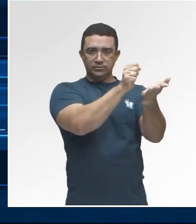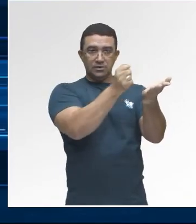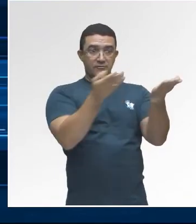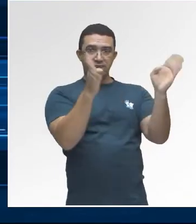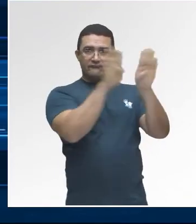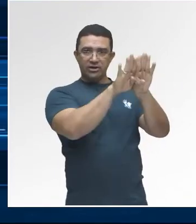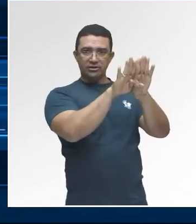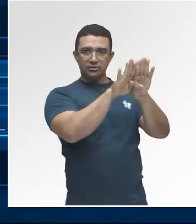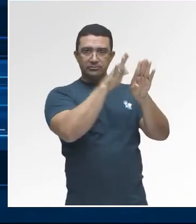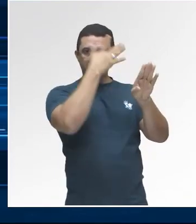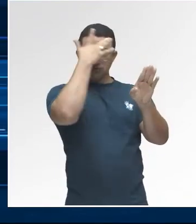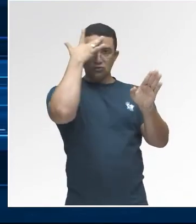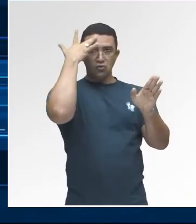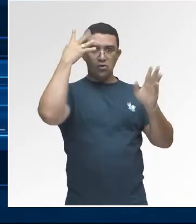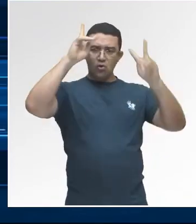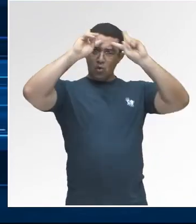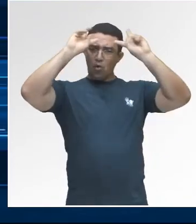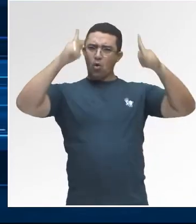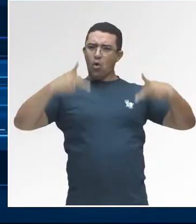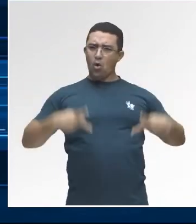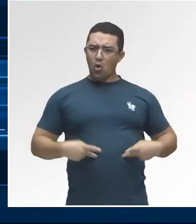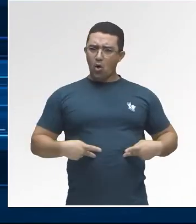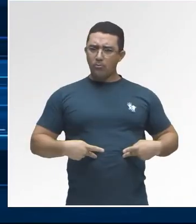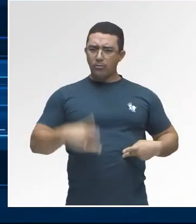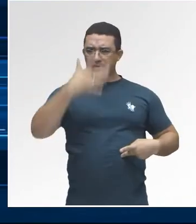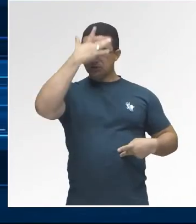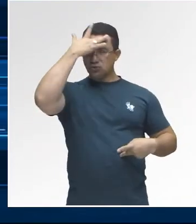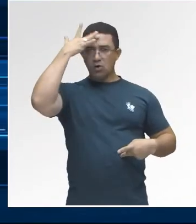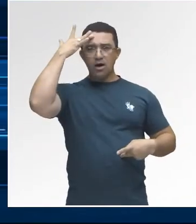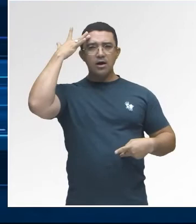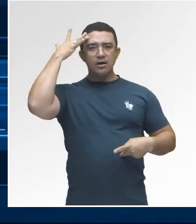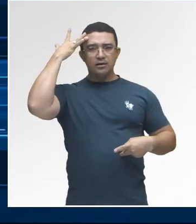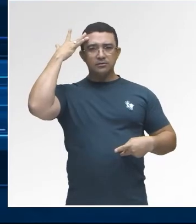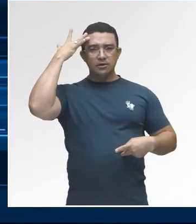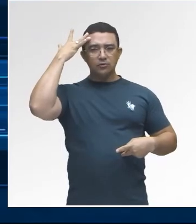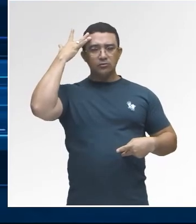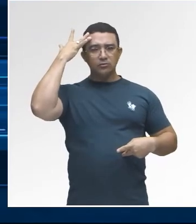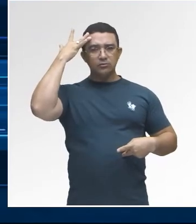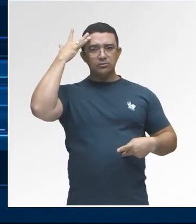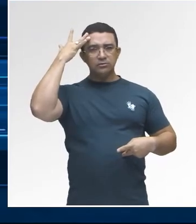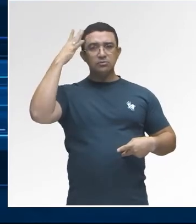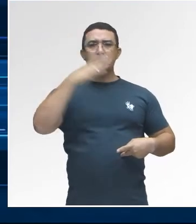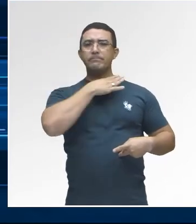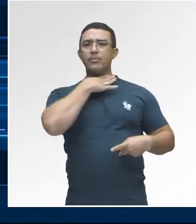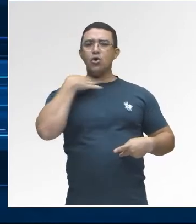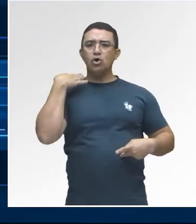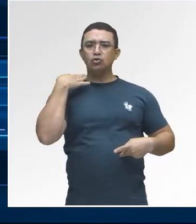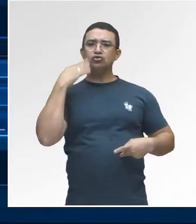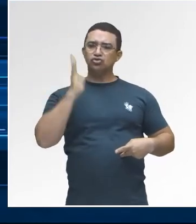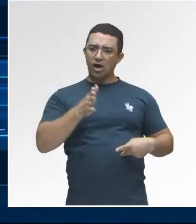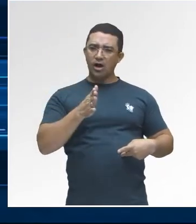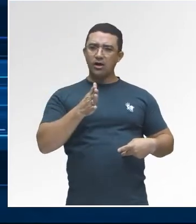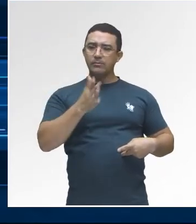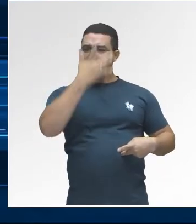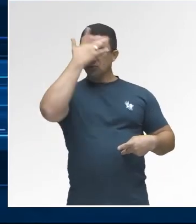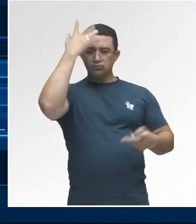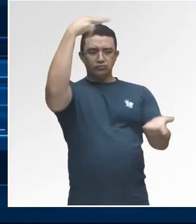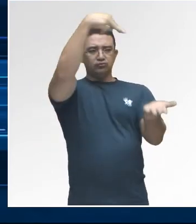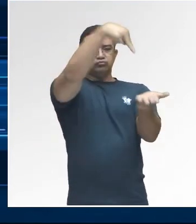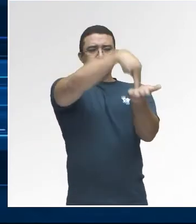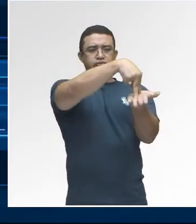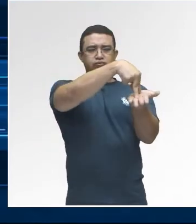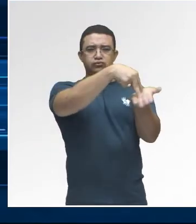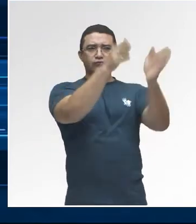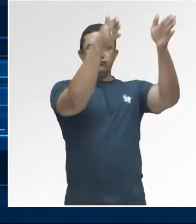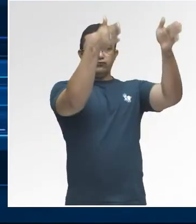um corpo morto, dead. Com o quê? Com o que vai manter esse corpo morto? Com liquid nitrogen,